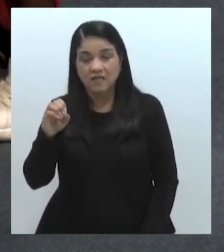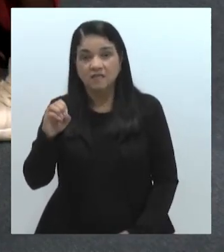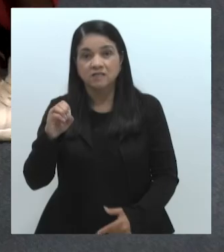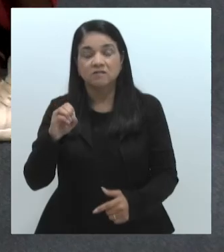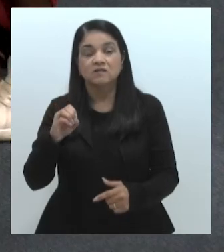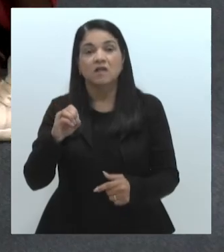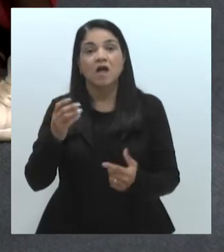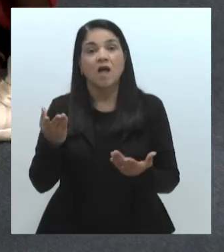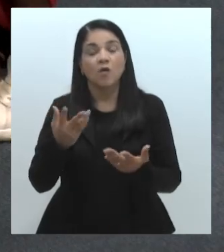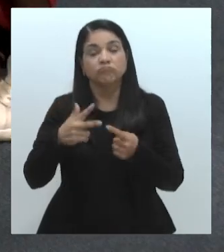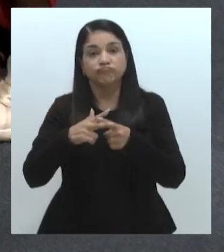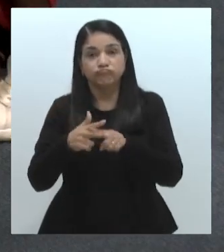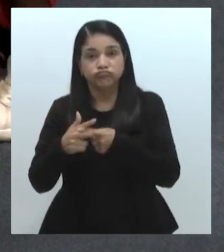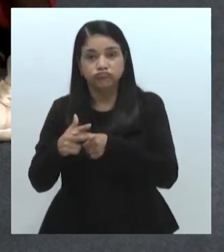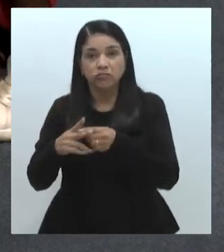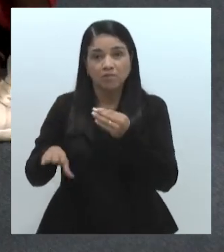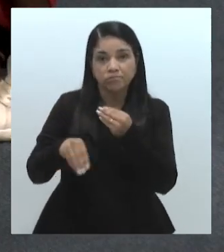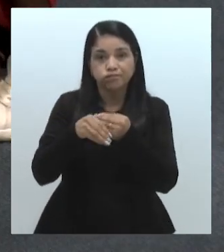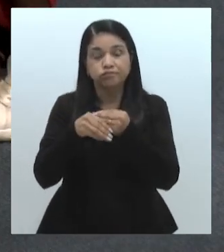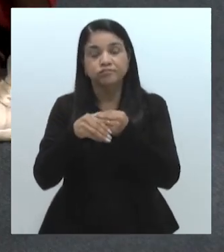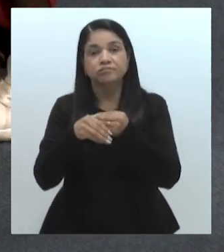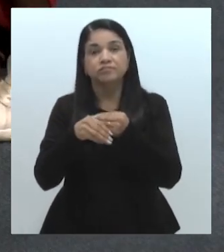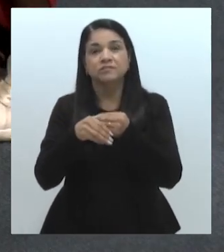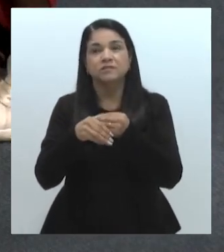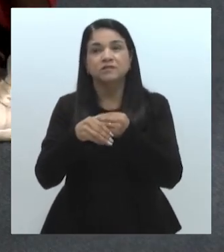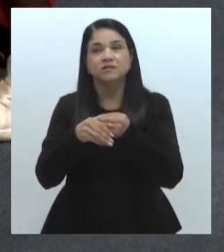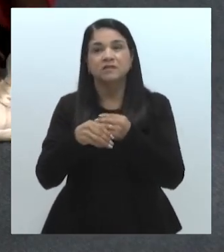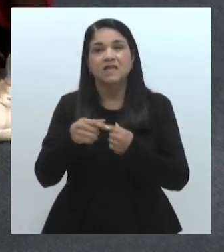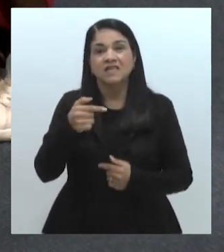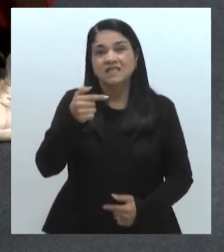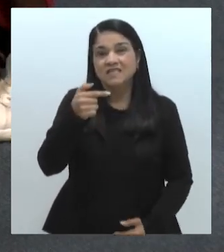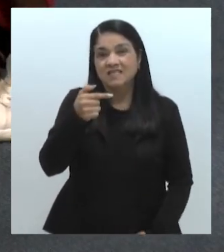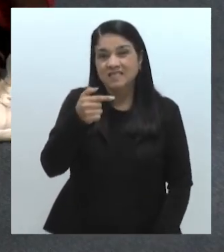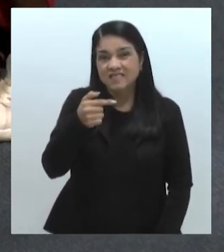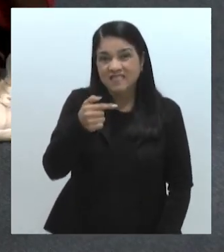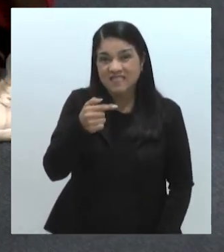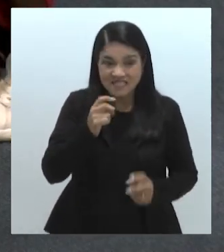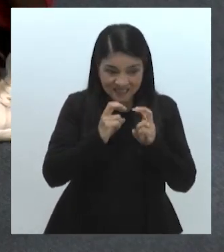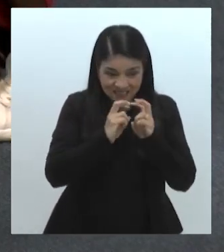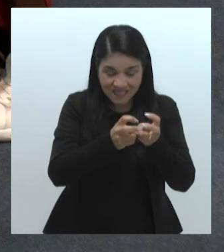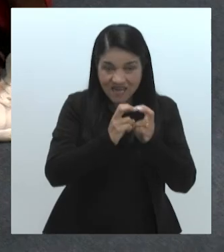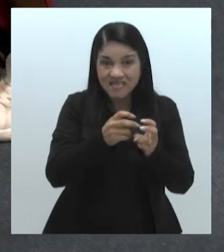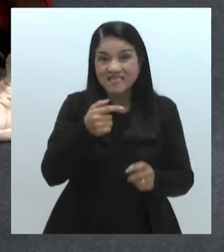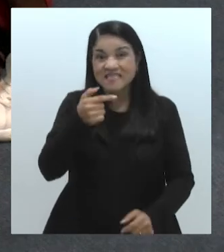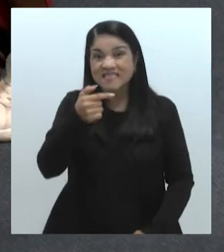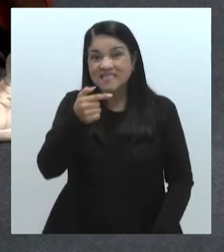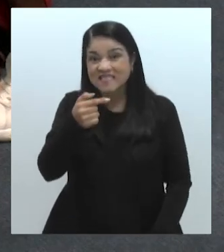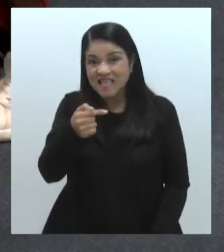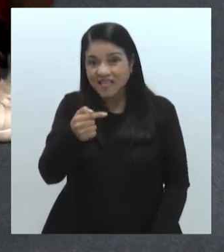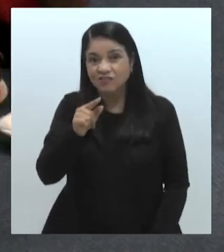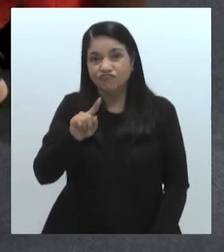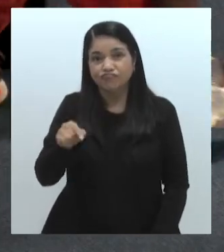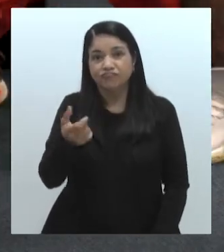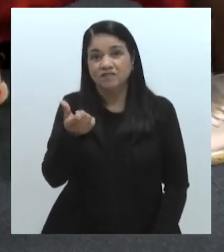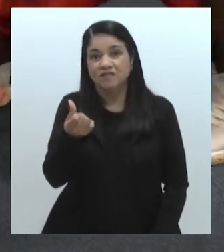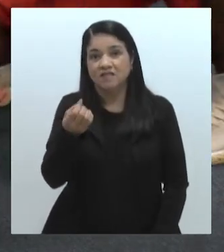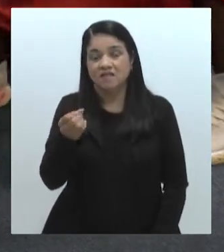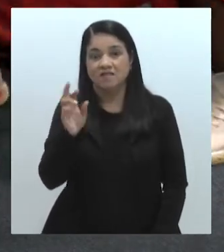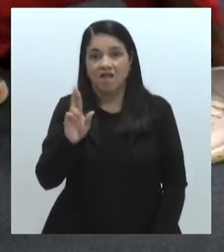reajuste municipal. 3, por exemplo, R$ 7,60 com reajuste dessa semana. O metrô,